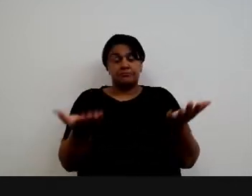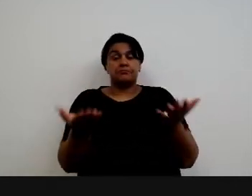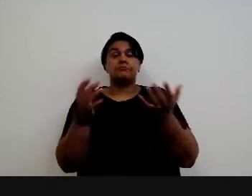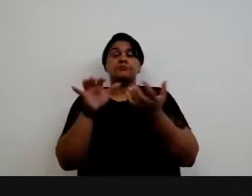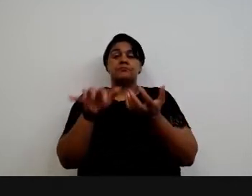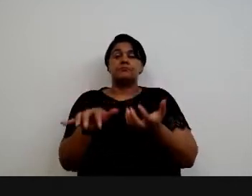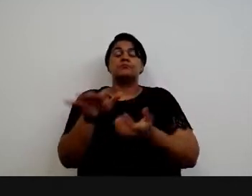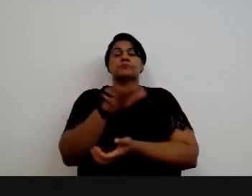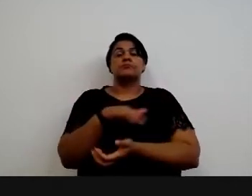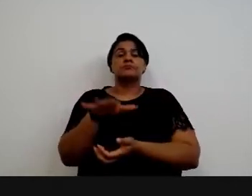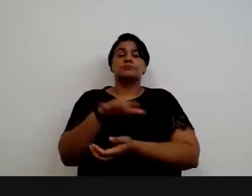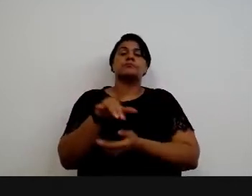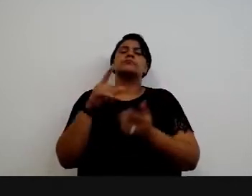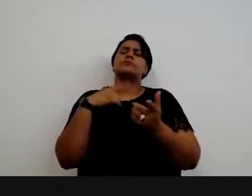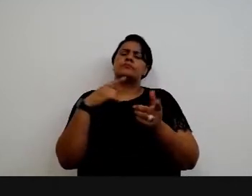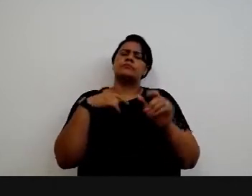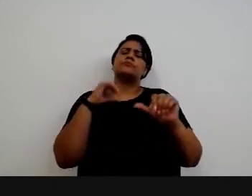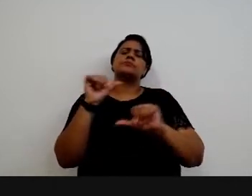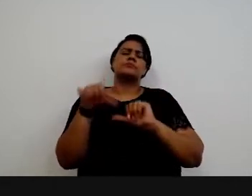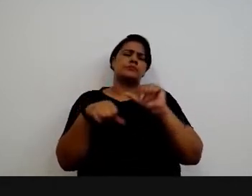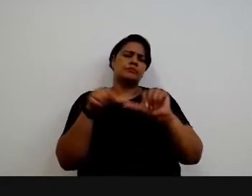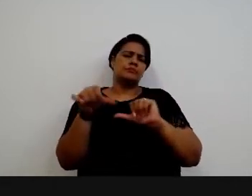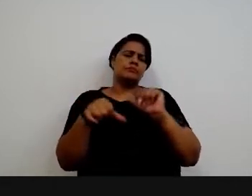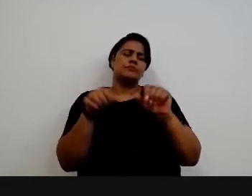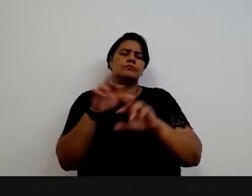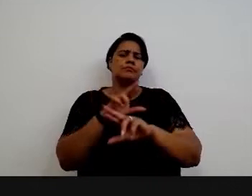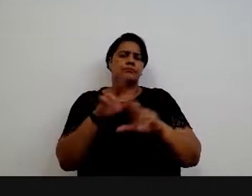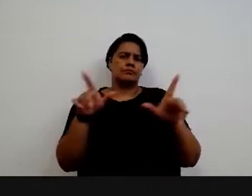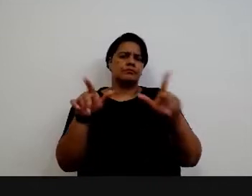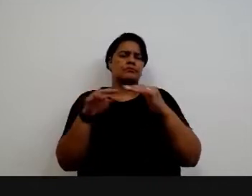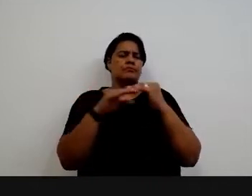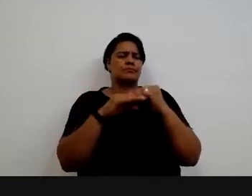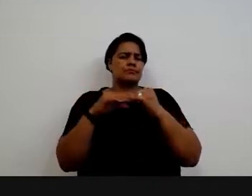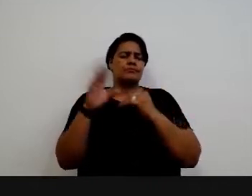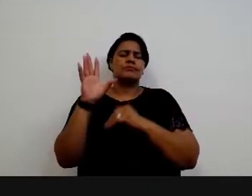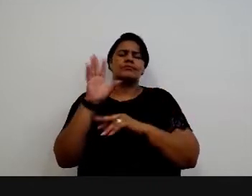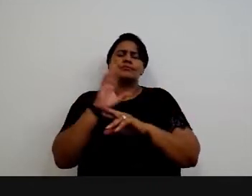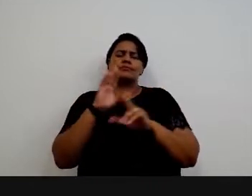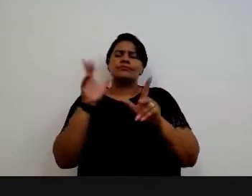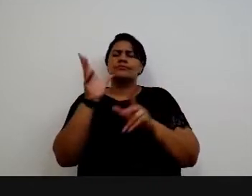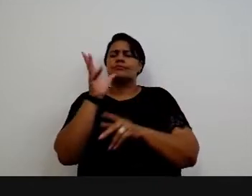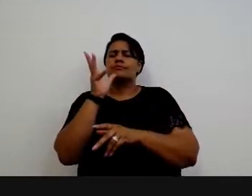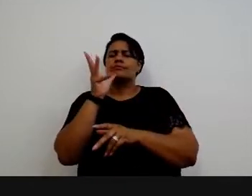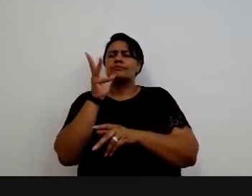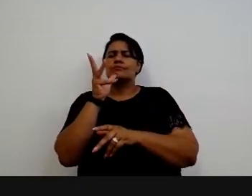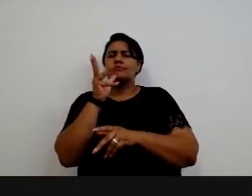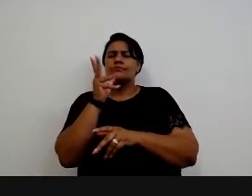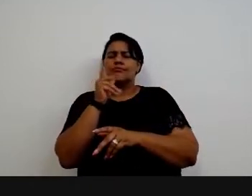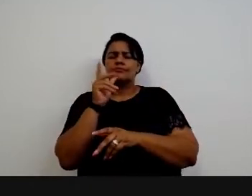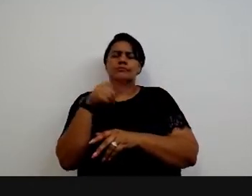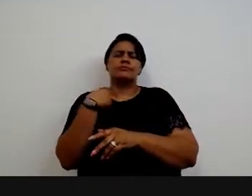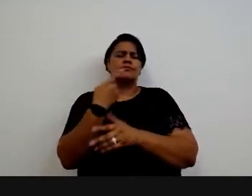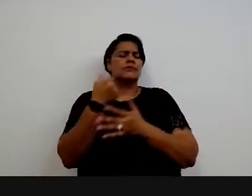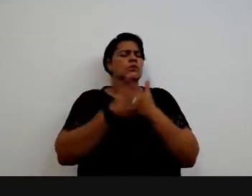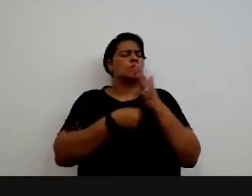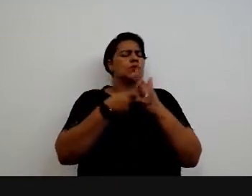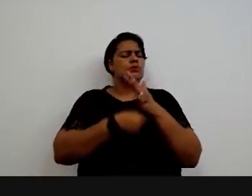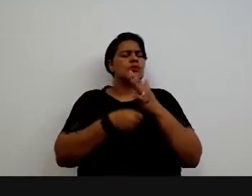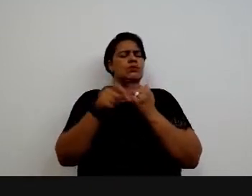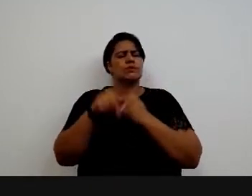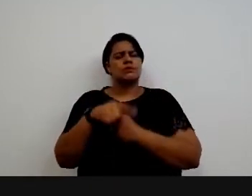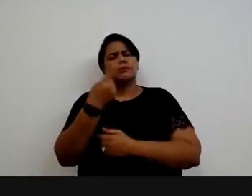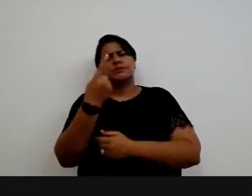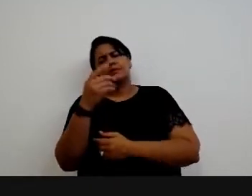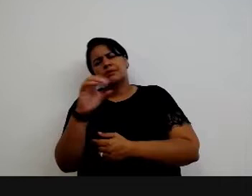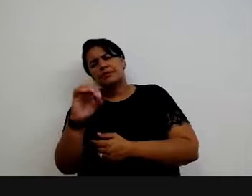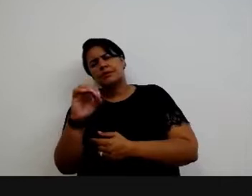quer dizer, é claro que as mudanças elas são lentas, é claro que a gente luta muito para, às vezes, 10, 20, 30